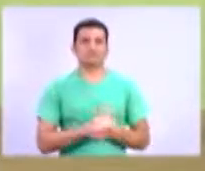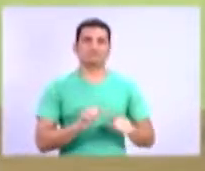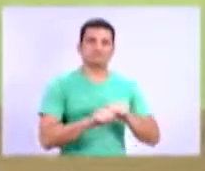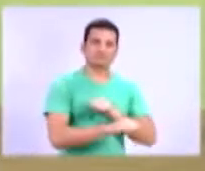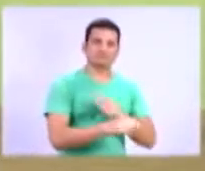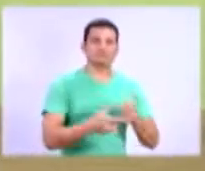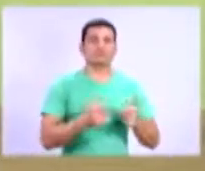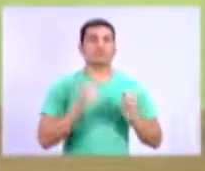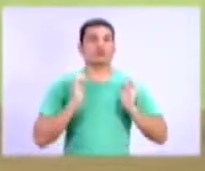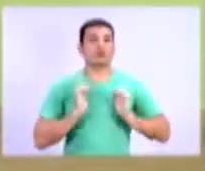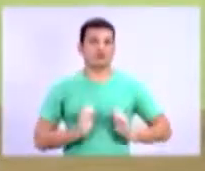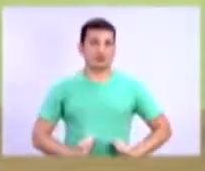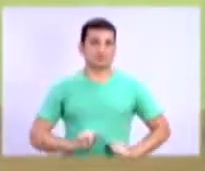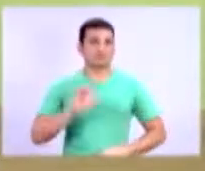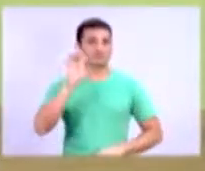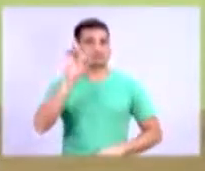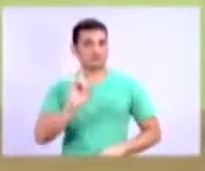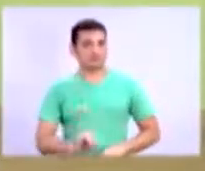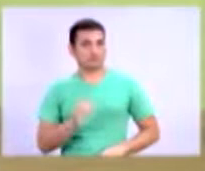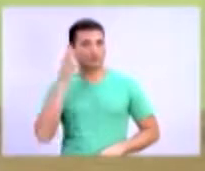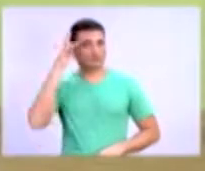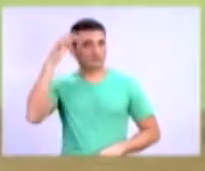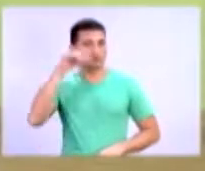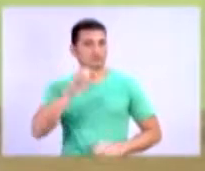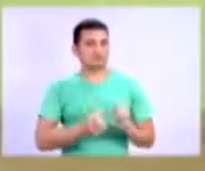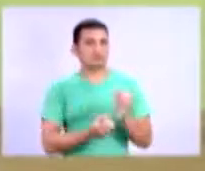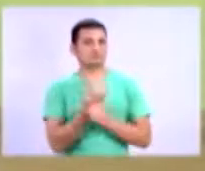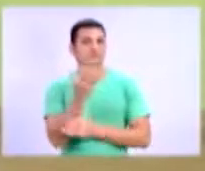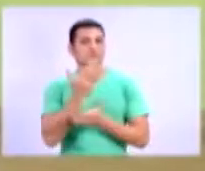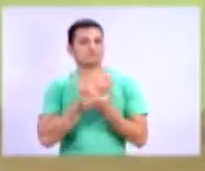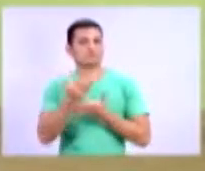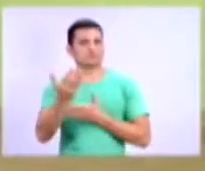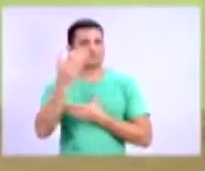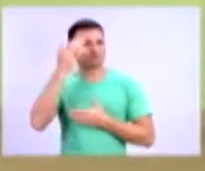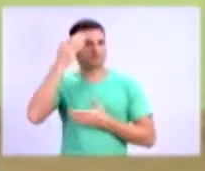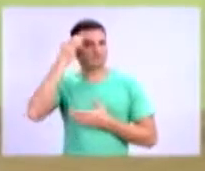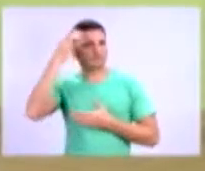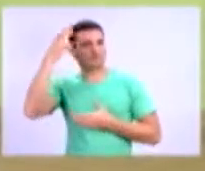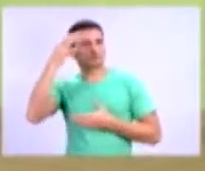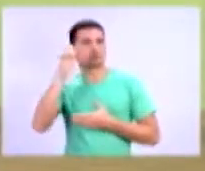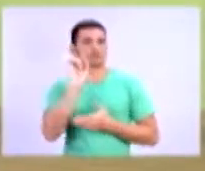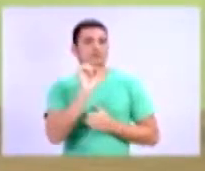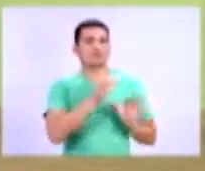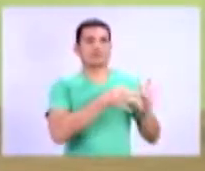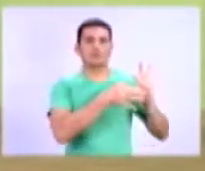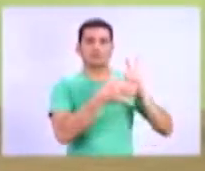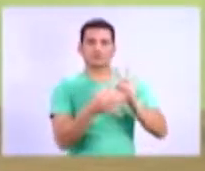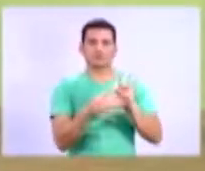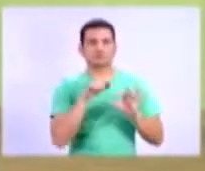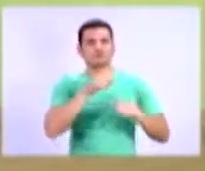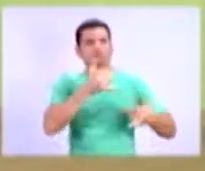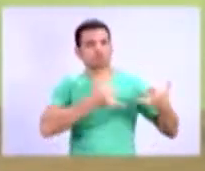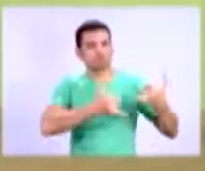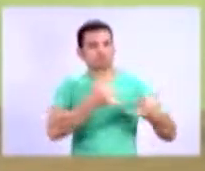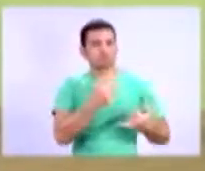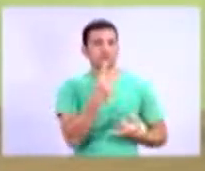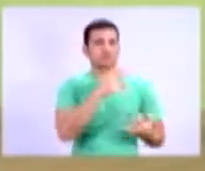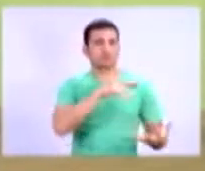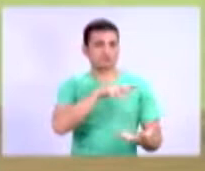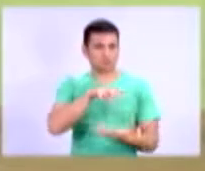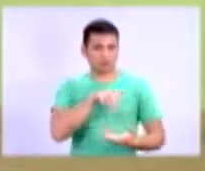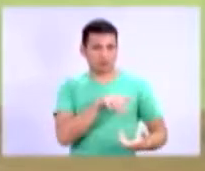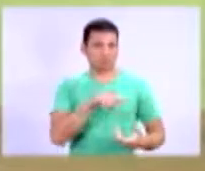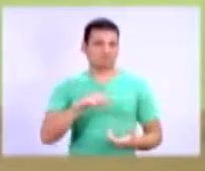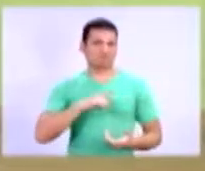humanos, ela nasce a partir de uma reflexão desse contexto que saímos de 2 guerras mundiais, onde foram